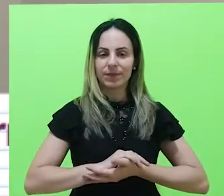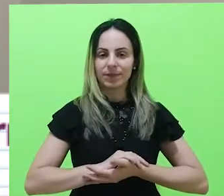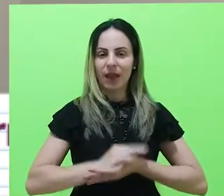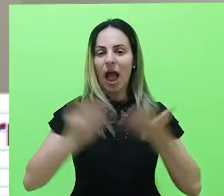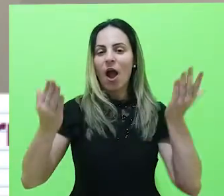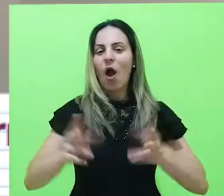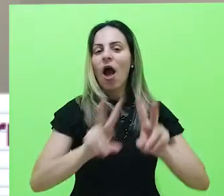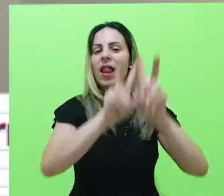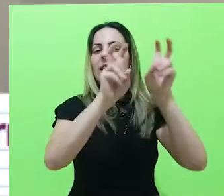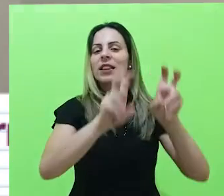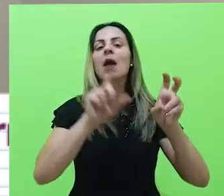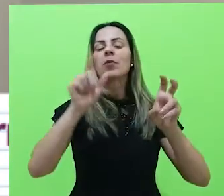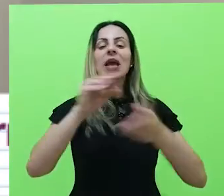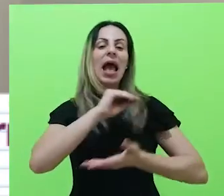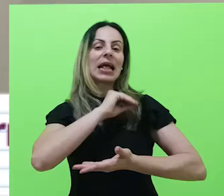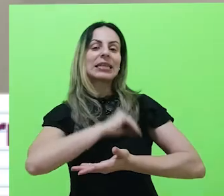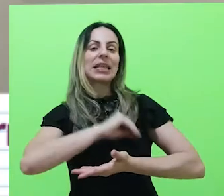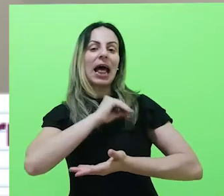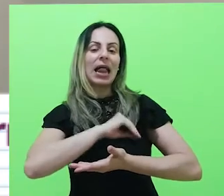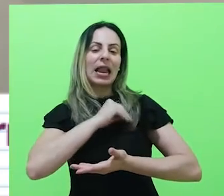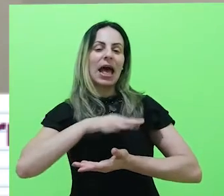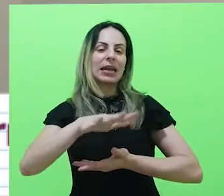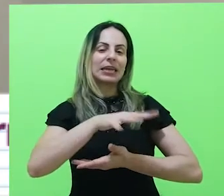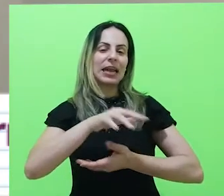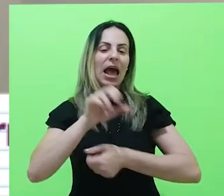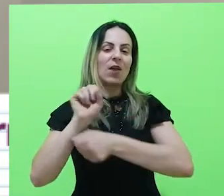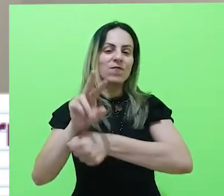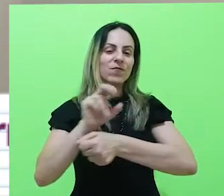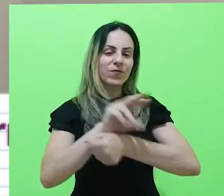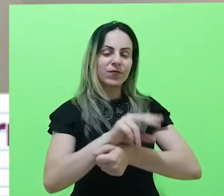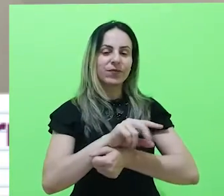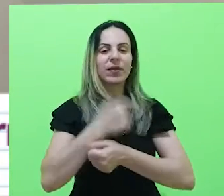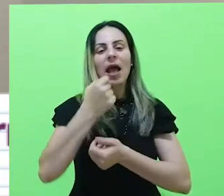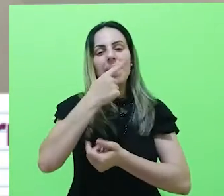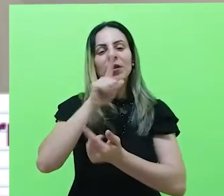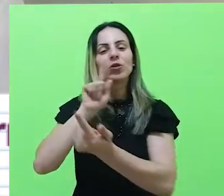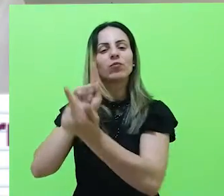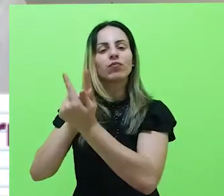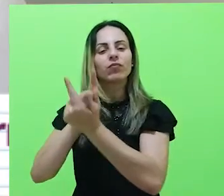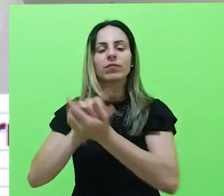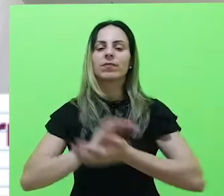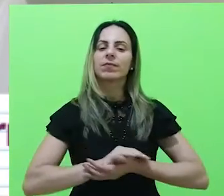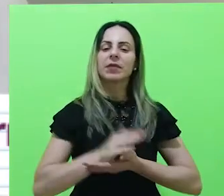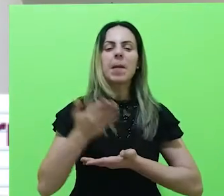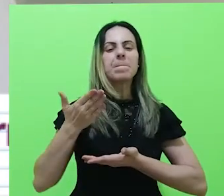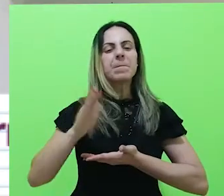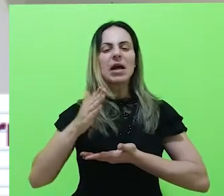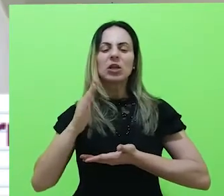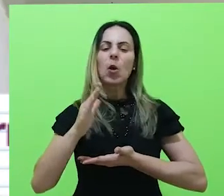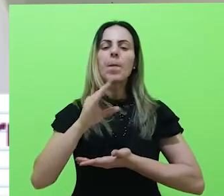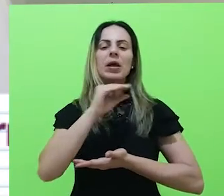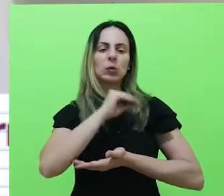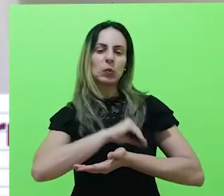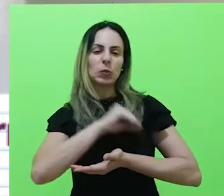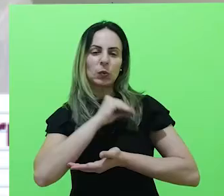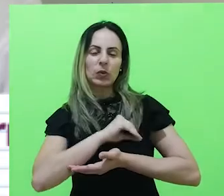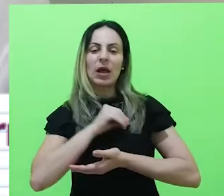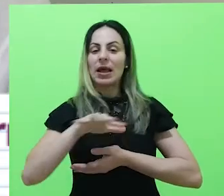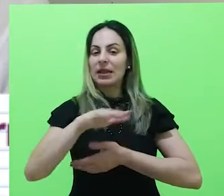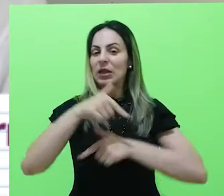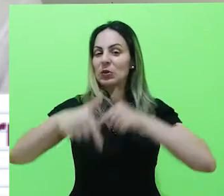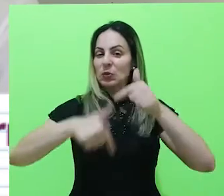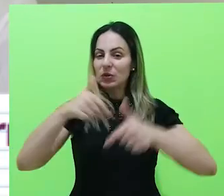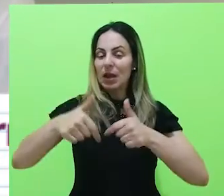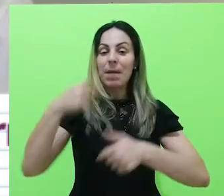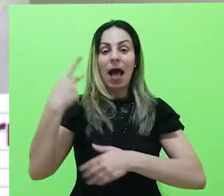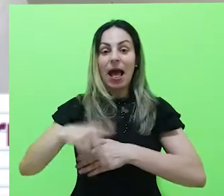sobre a faixa salarial nessa área, de quanto ganha um atendente de farmácia, né? Em média, o atendente de farmácia no mercado de